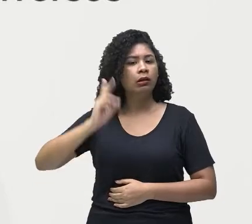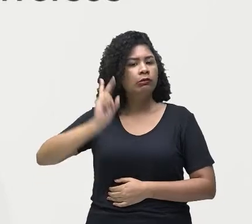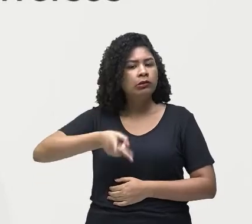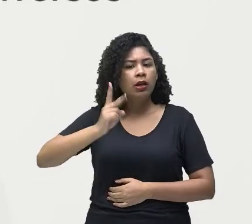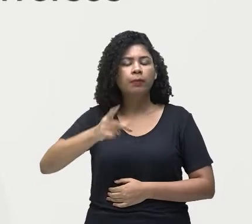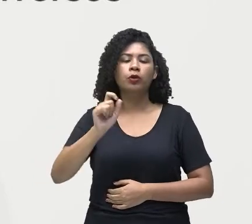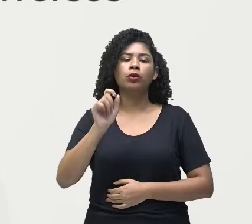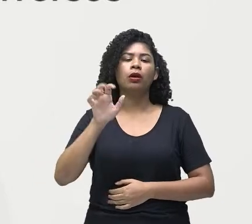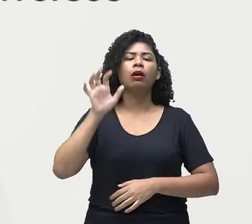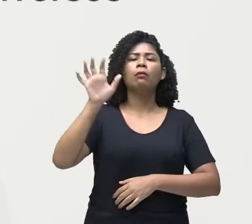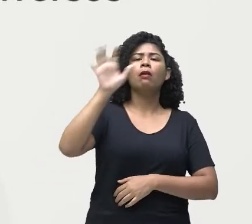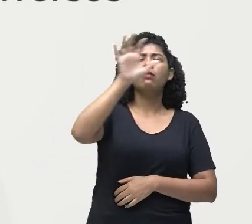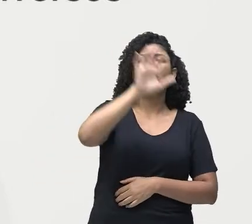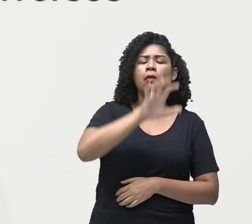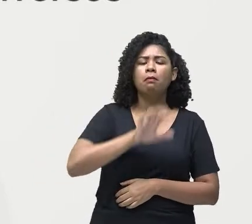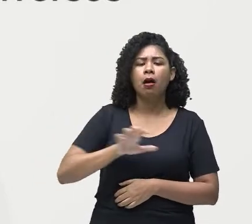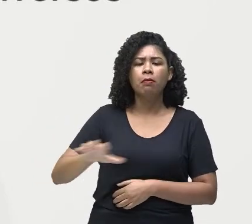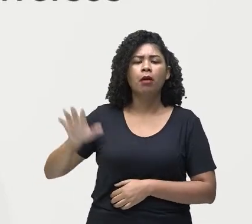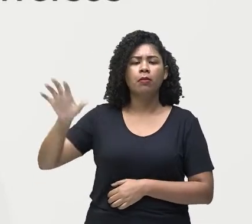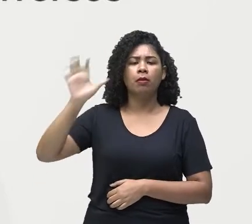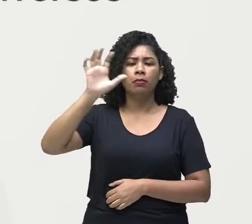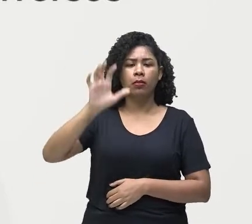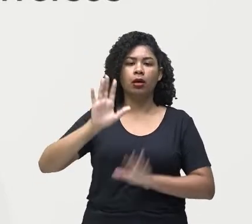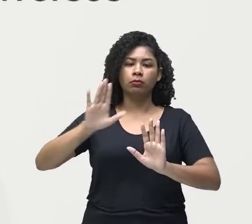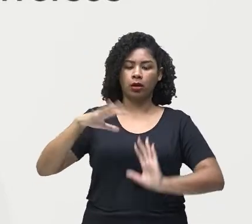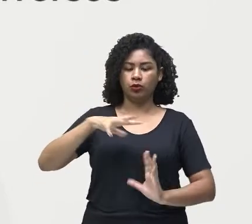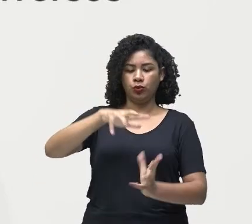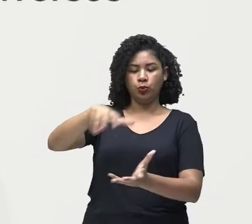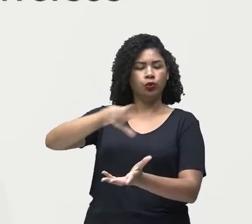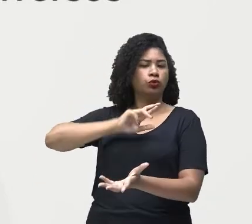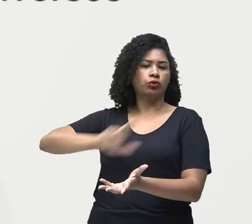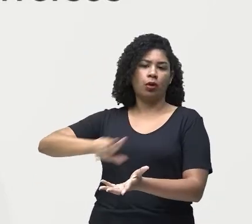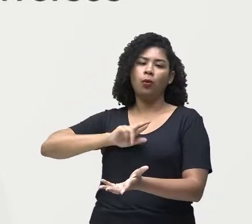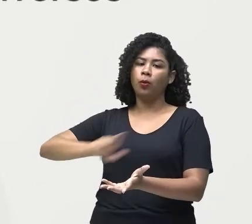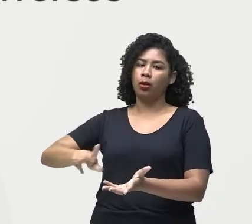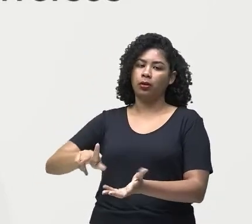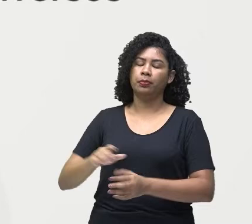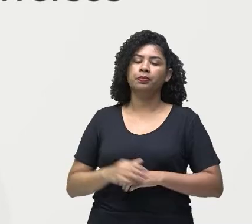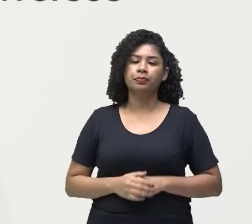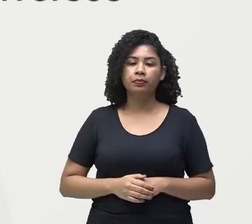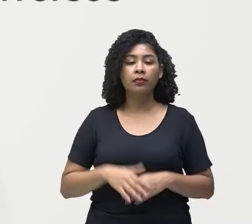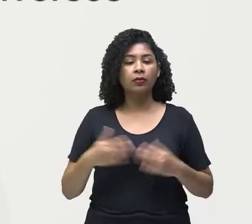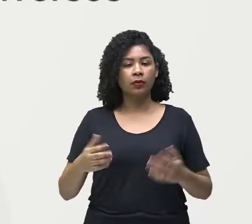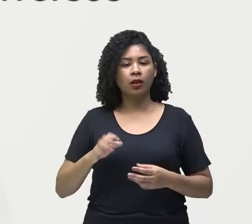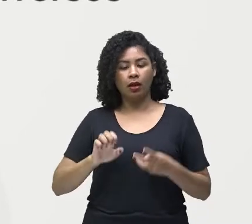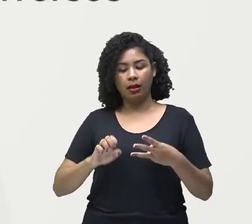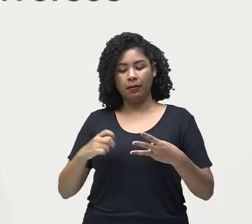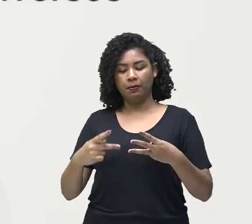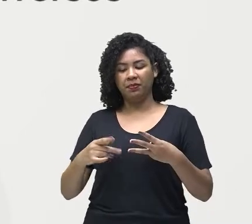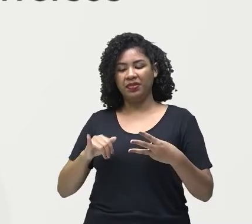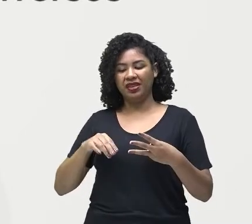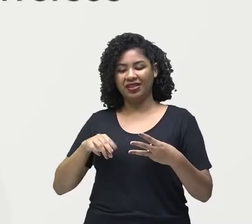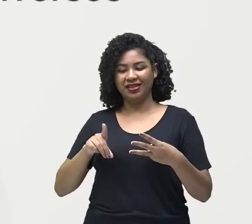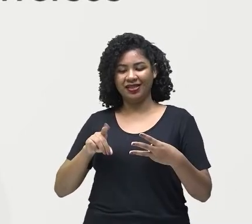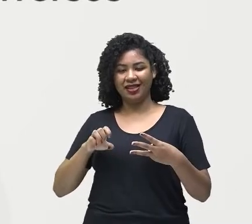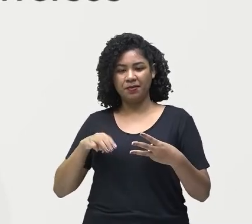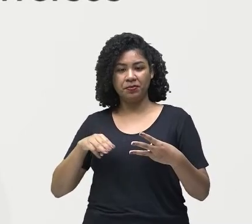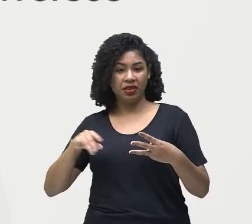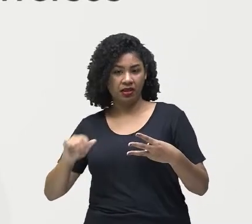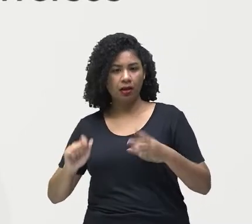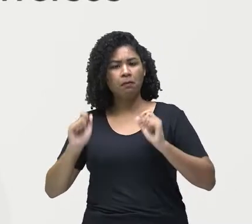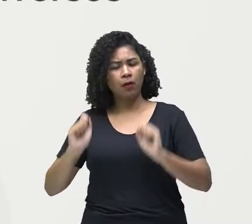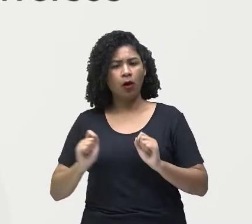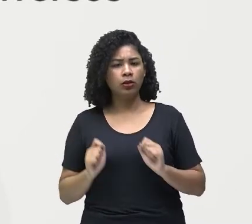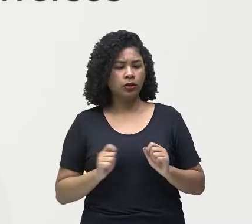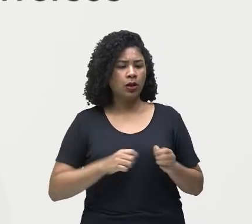em várias regiões, mas sem ser em escala global. E as epidemias, elas podem ser em nível